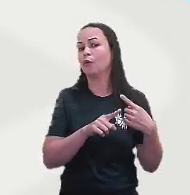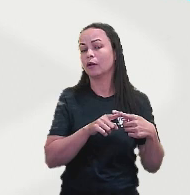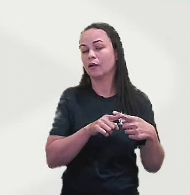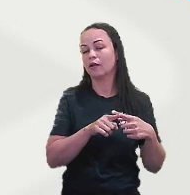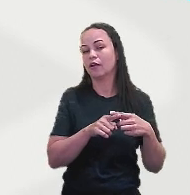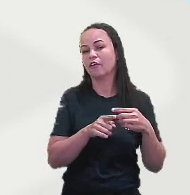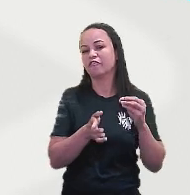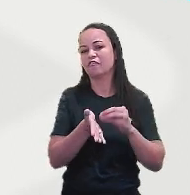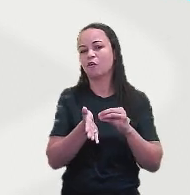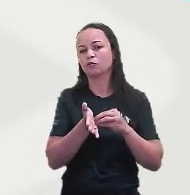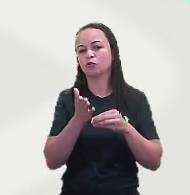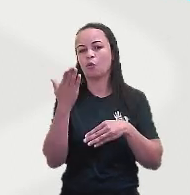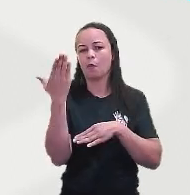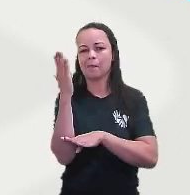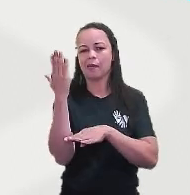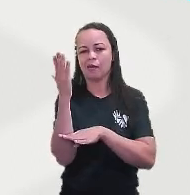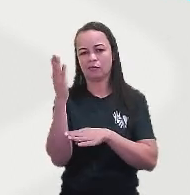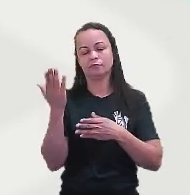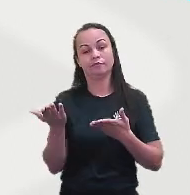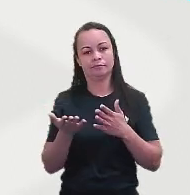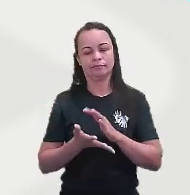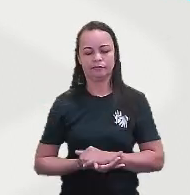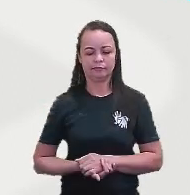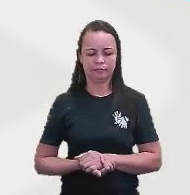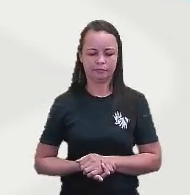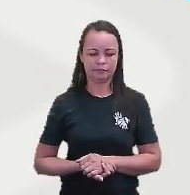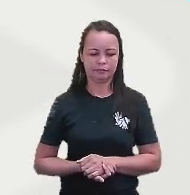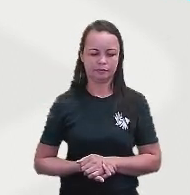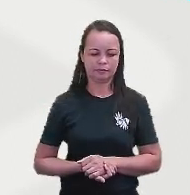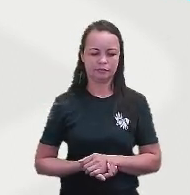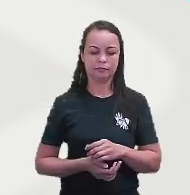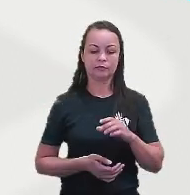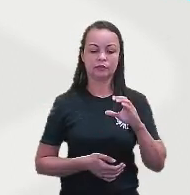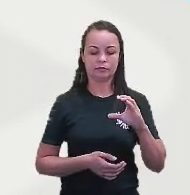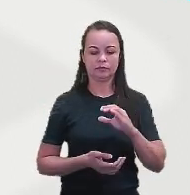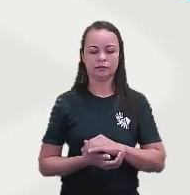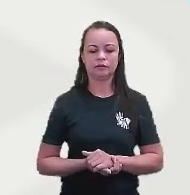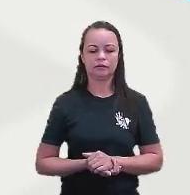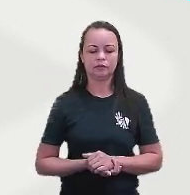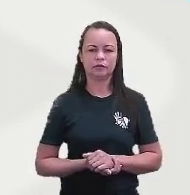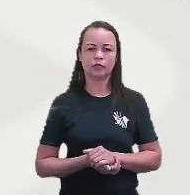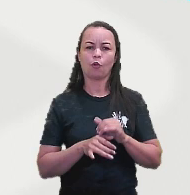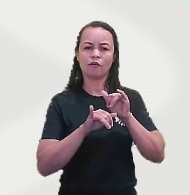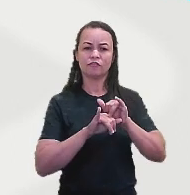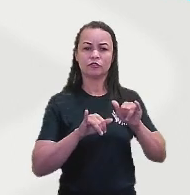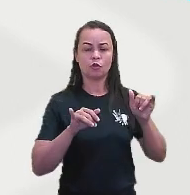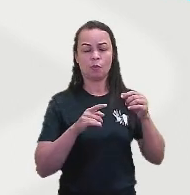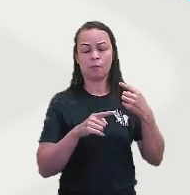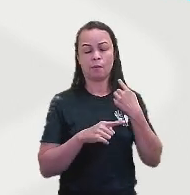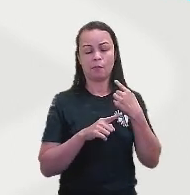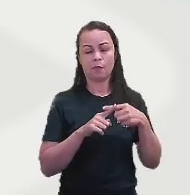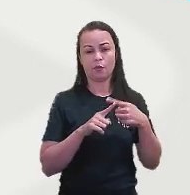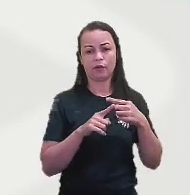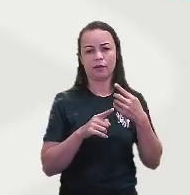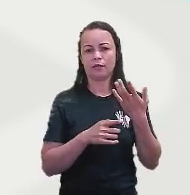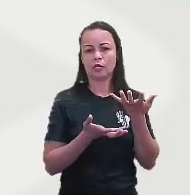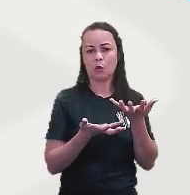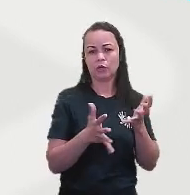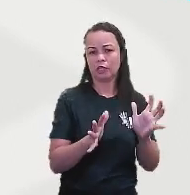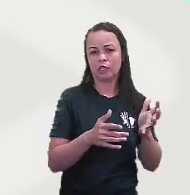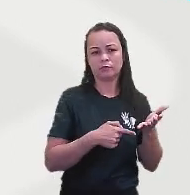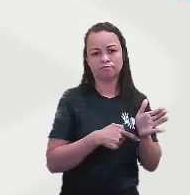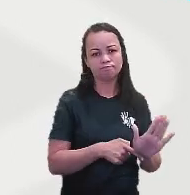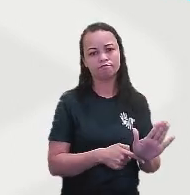madeira. Não revelou porque não quis contribuir. Justamente também,